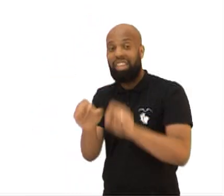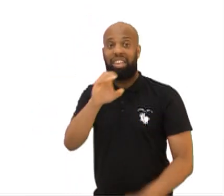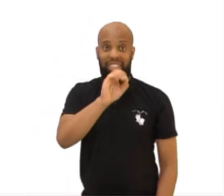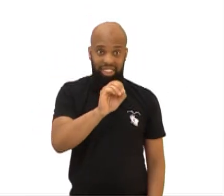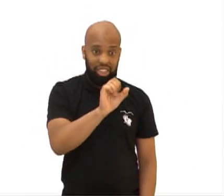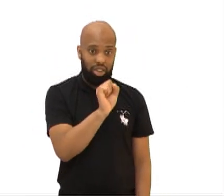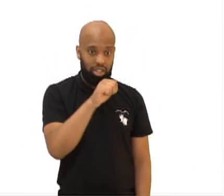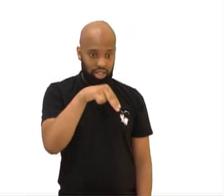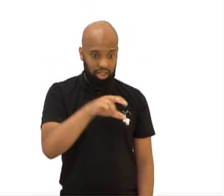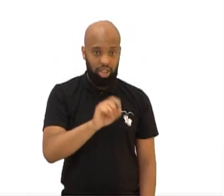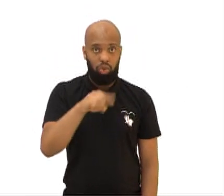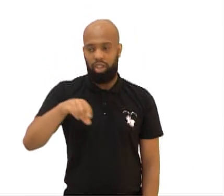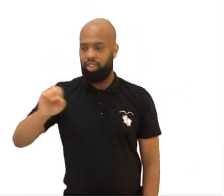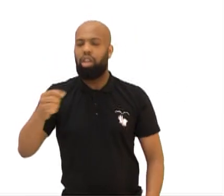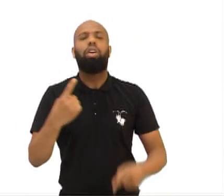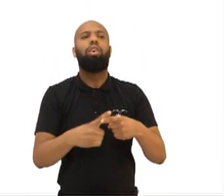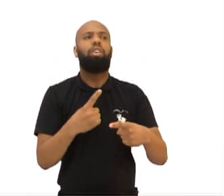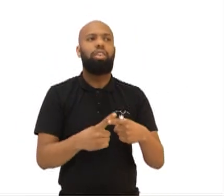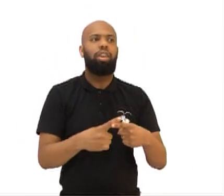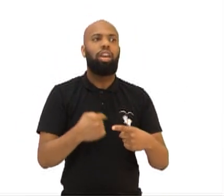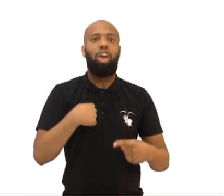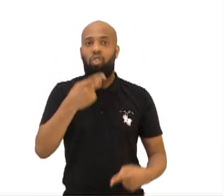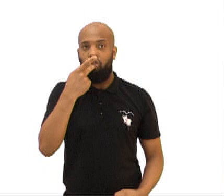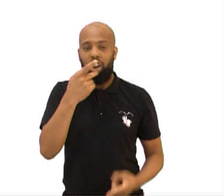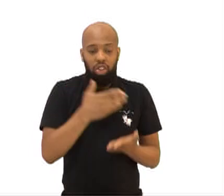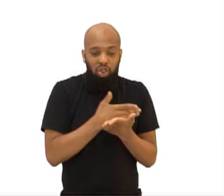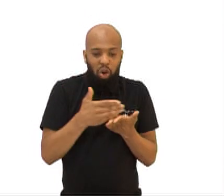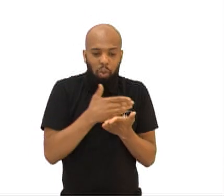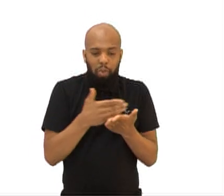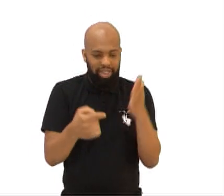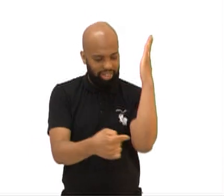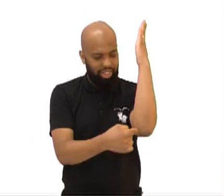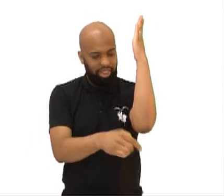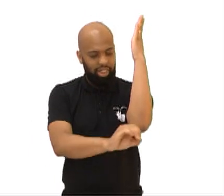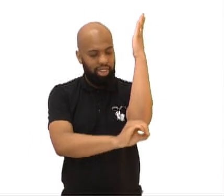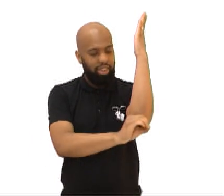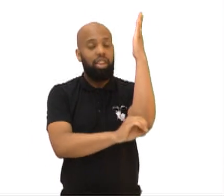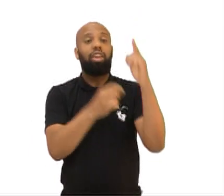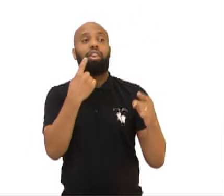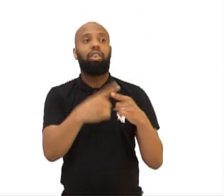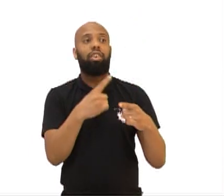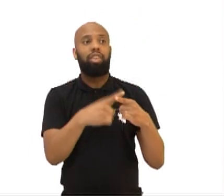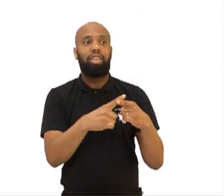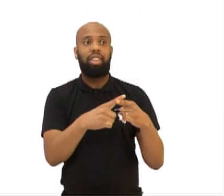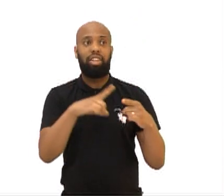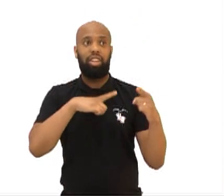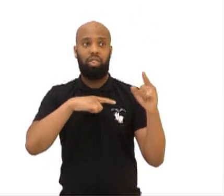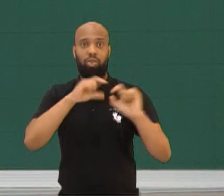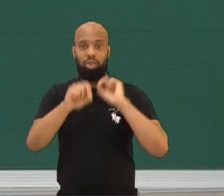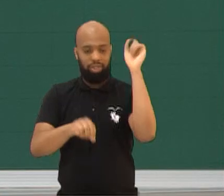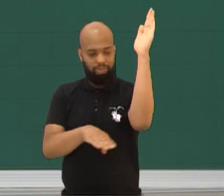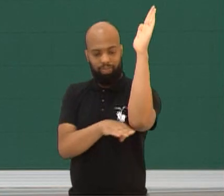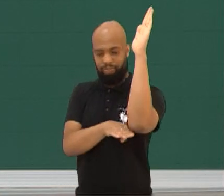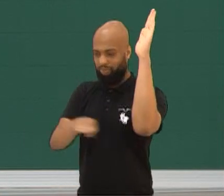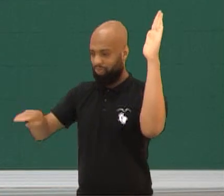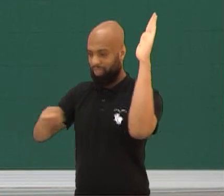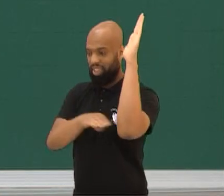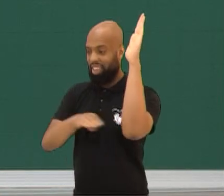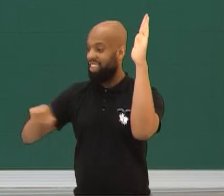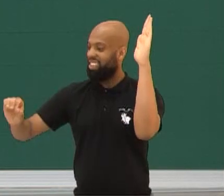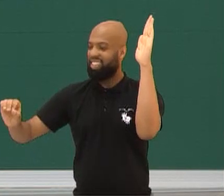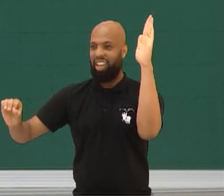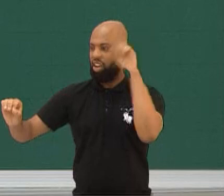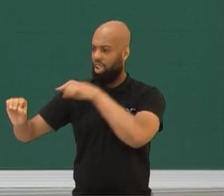x é 0. Por quê? Lembra que eu acabei de falar que começa na origem? Por quê? Porque o 0 está aqui na horizontal. Horizontal